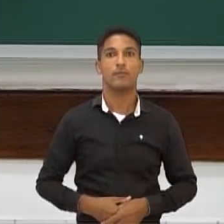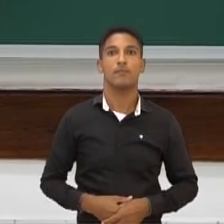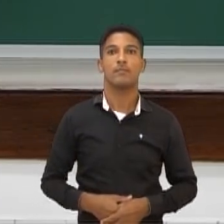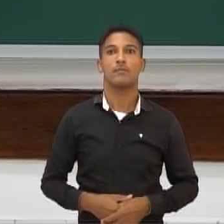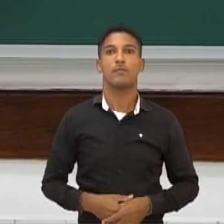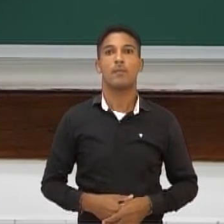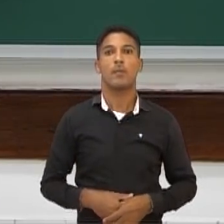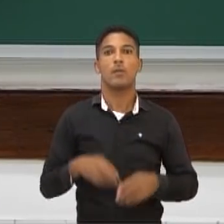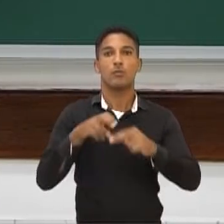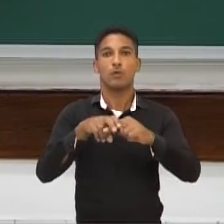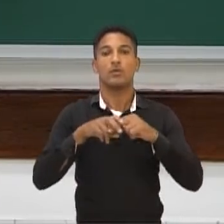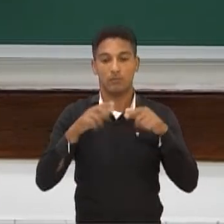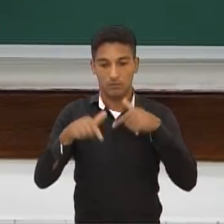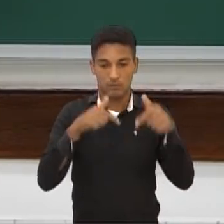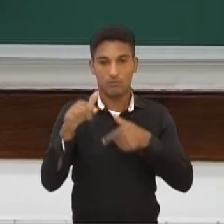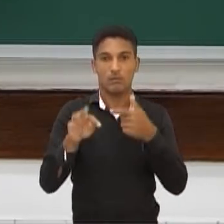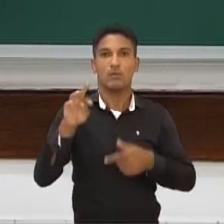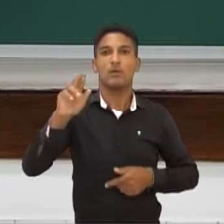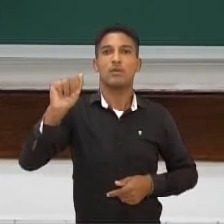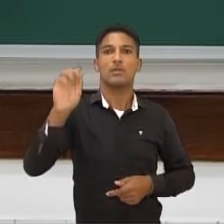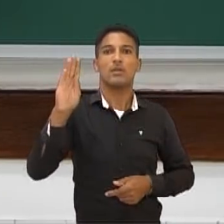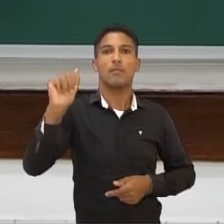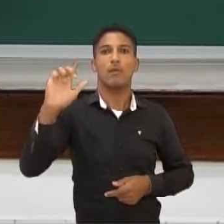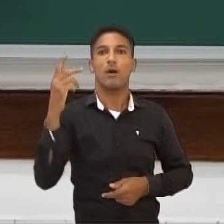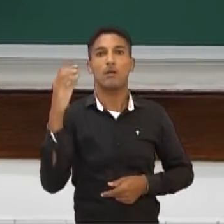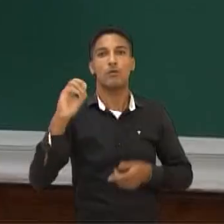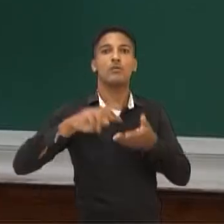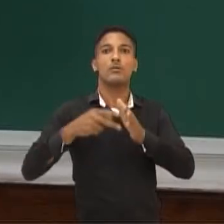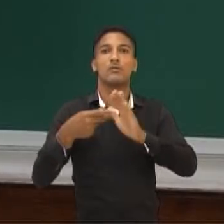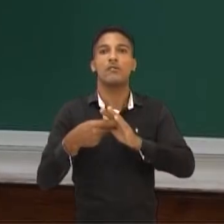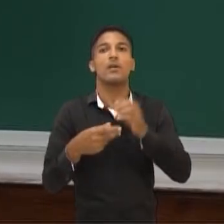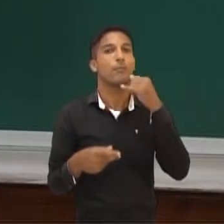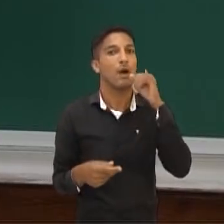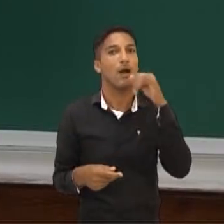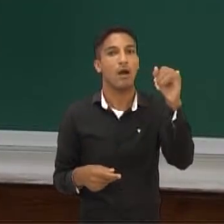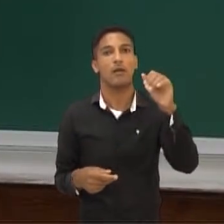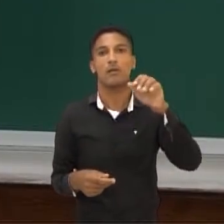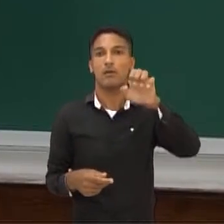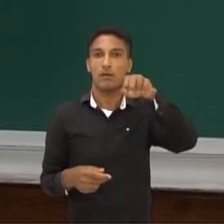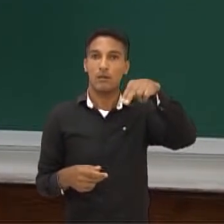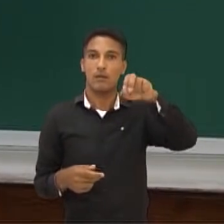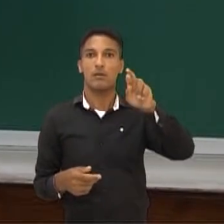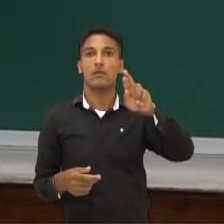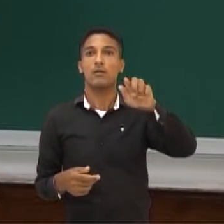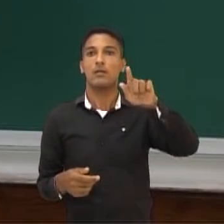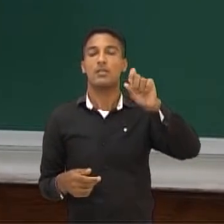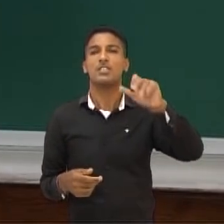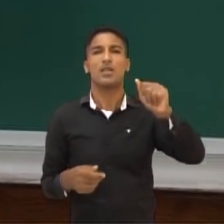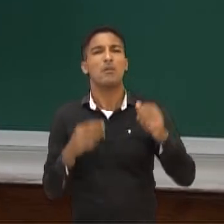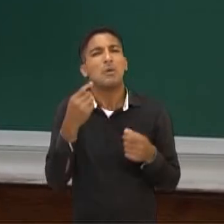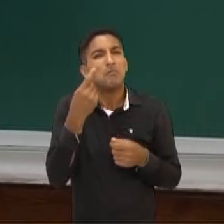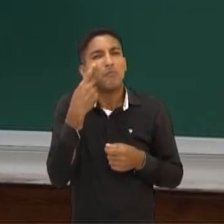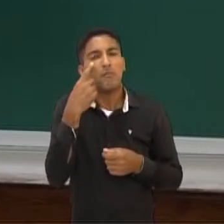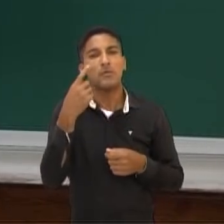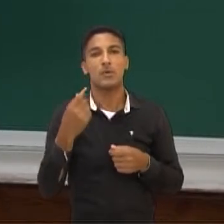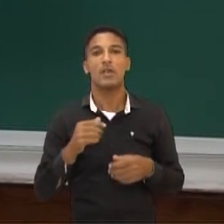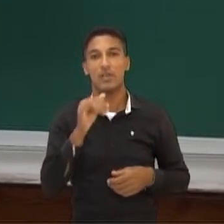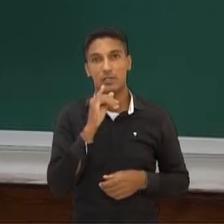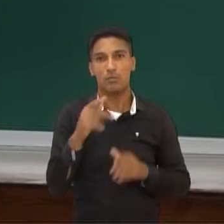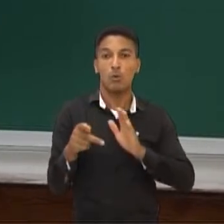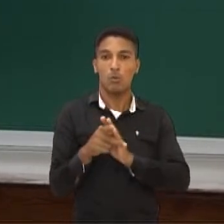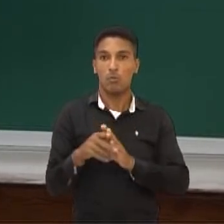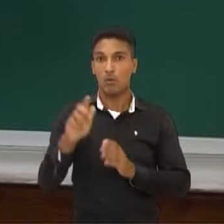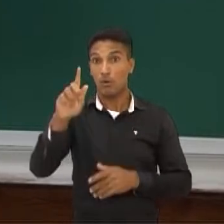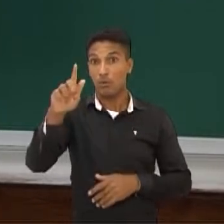estamos falando de energia. Então, assim, mas no caso da termodinâmica, trabalho de um gás. Um gás, ele consegue